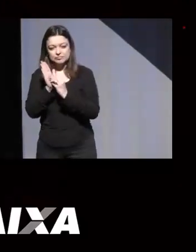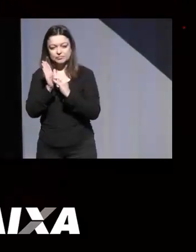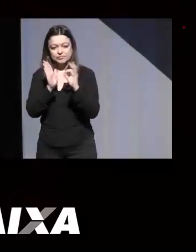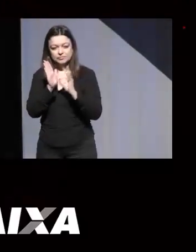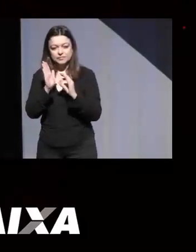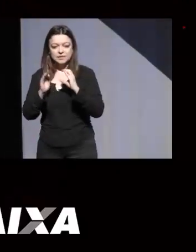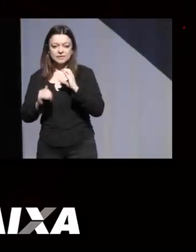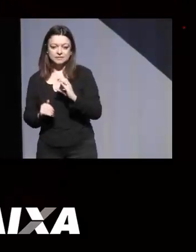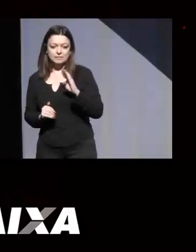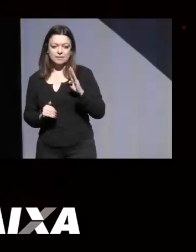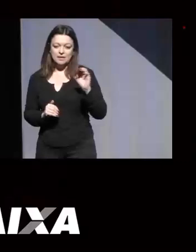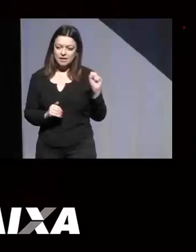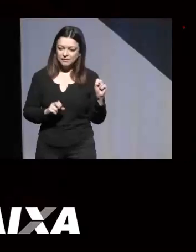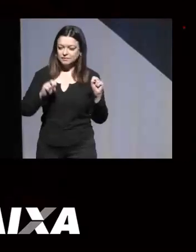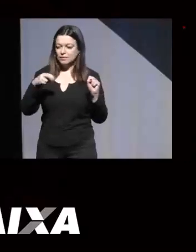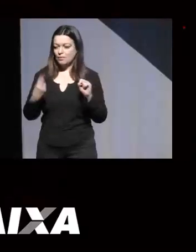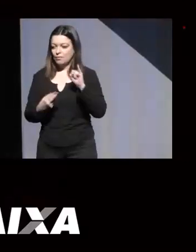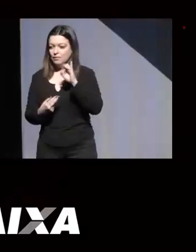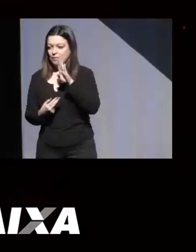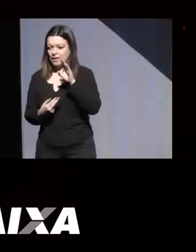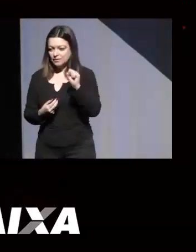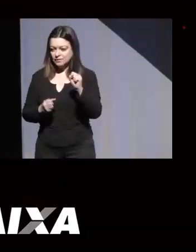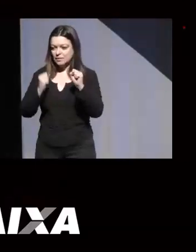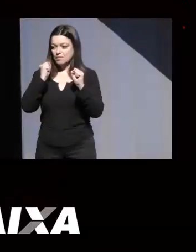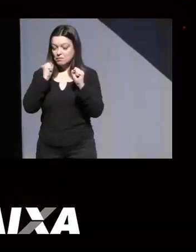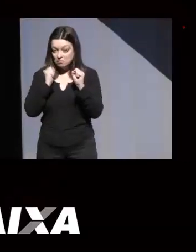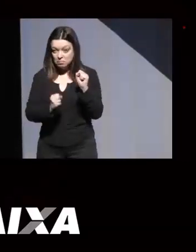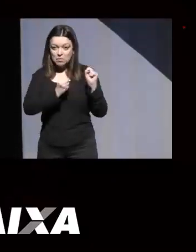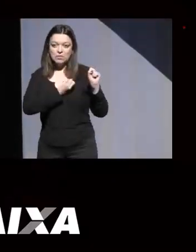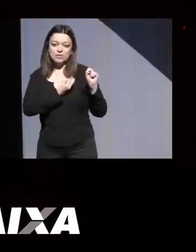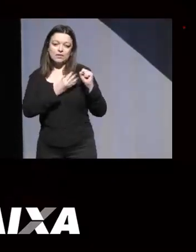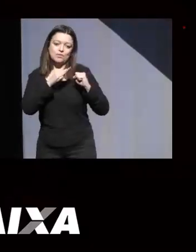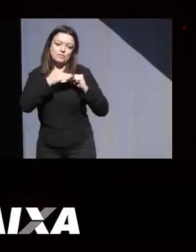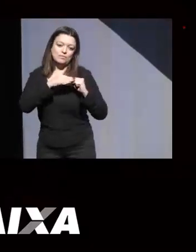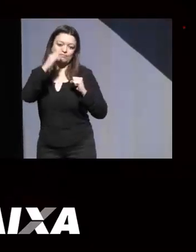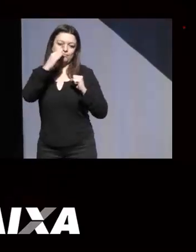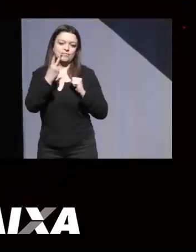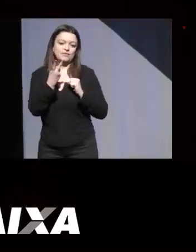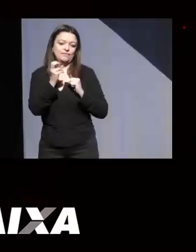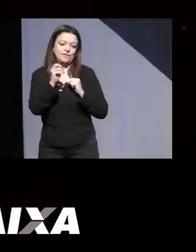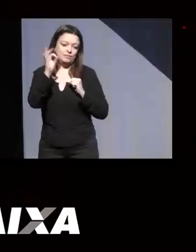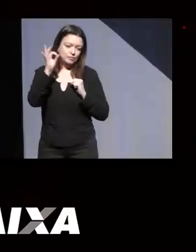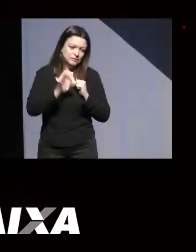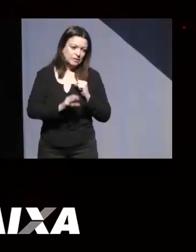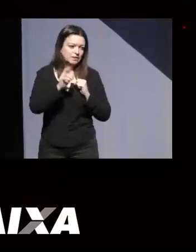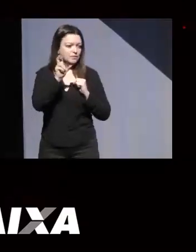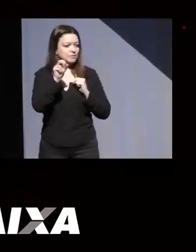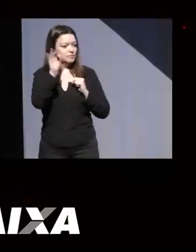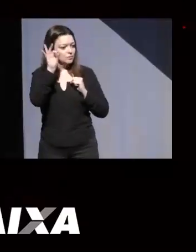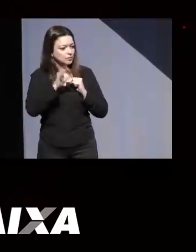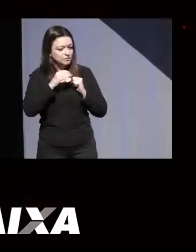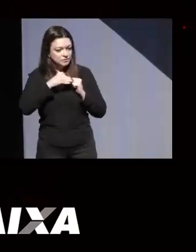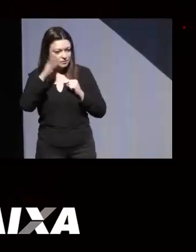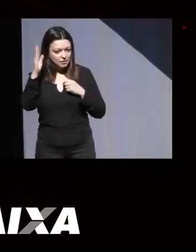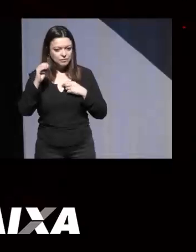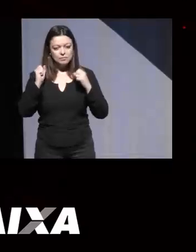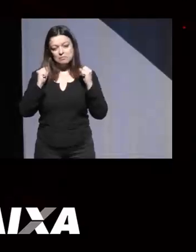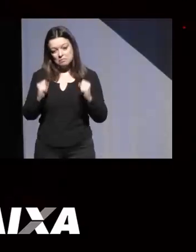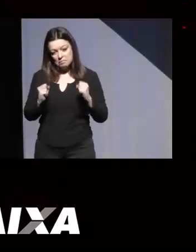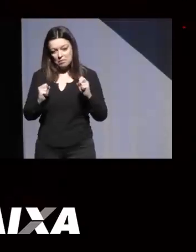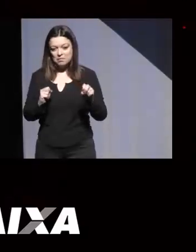ou CBS superiores aos previstos, os quais poderão ser diferenciados.